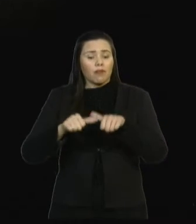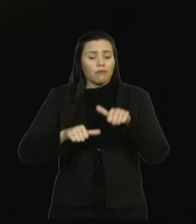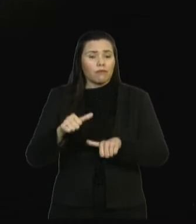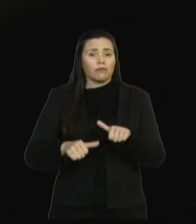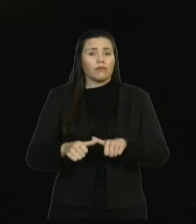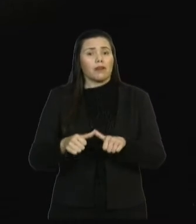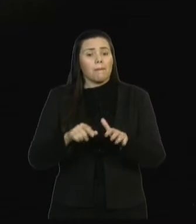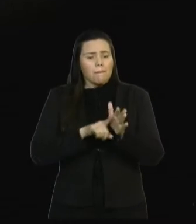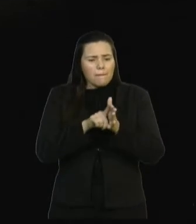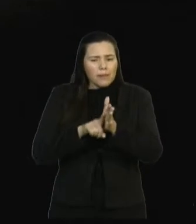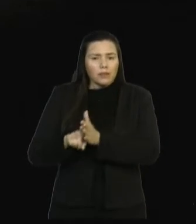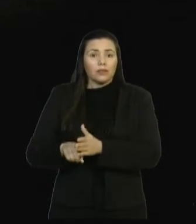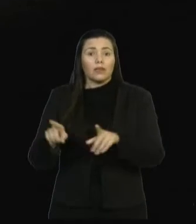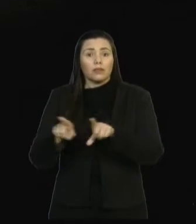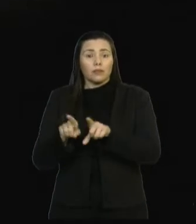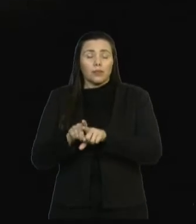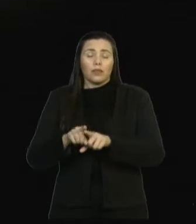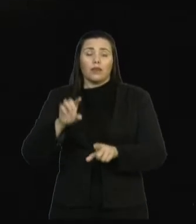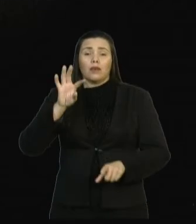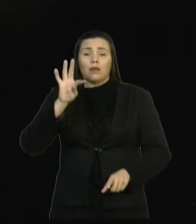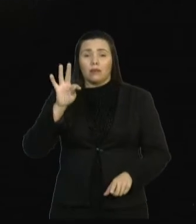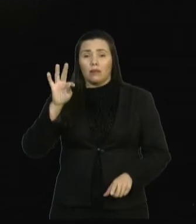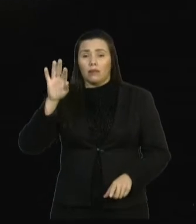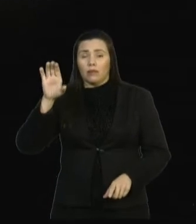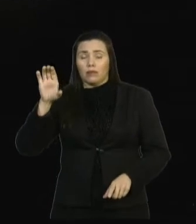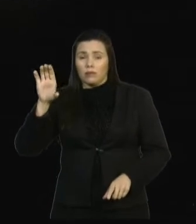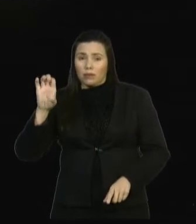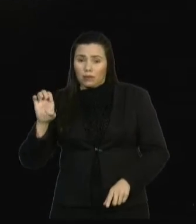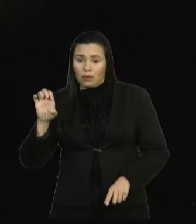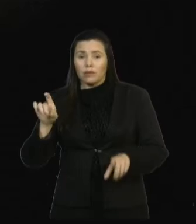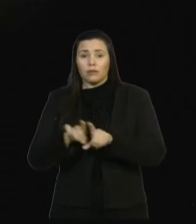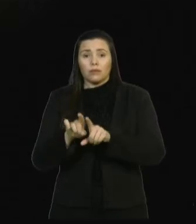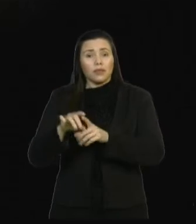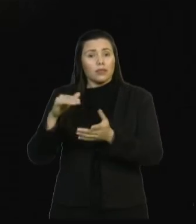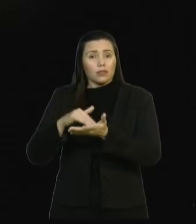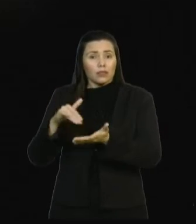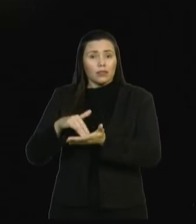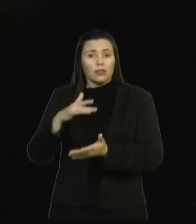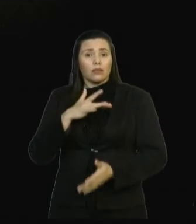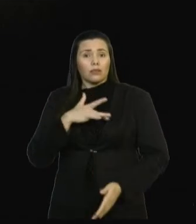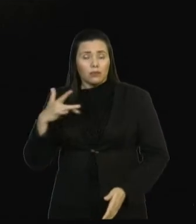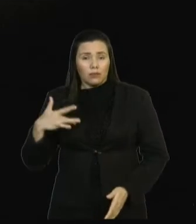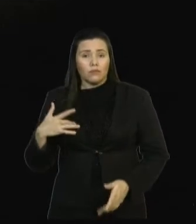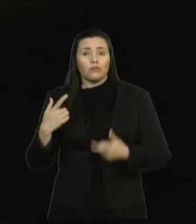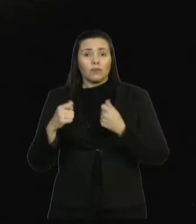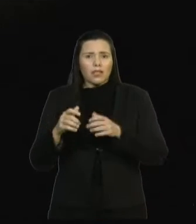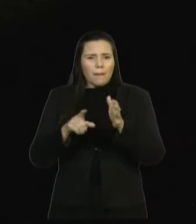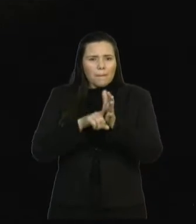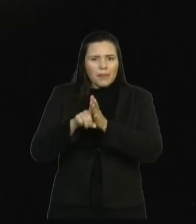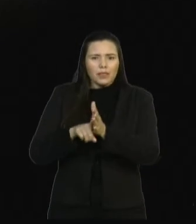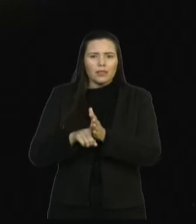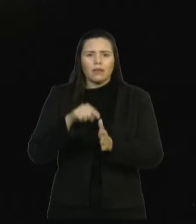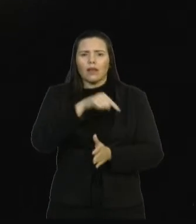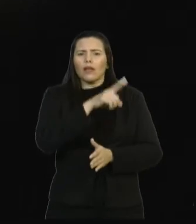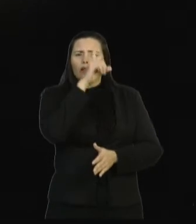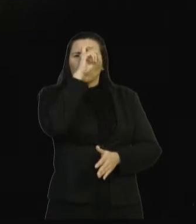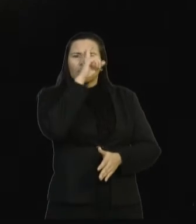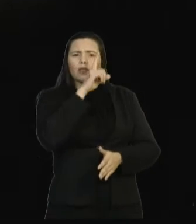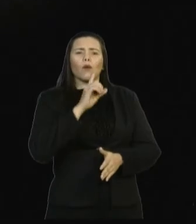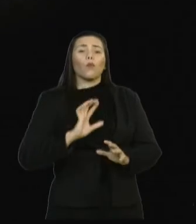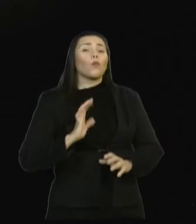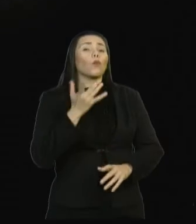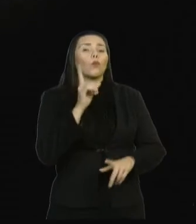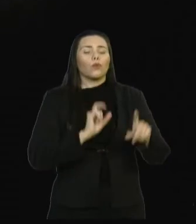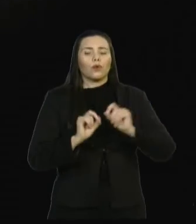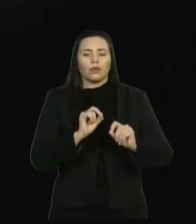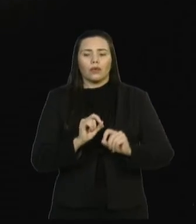averiguado pelo Tribunal de Contas, que deveria ser averiguado pela Secretaria Estadual de Saúde, cujo conhecimento tem, porque o próprio secretário